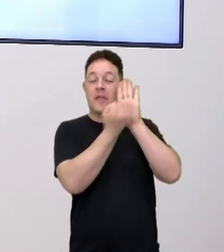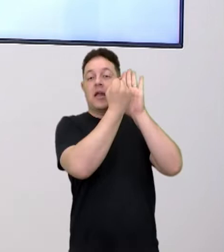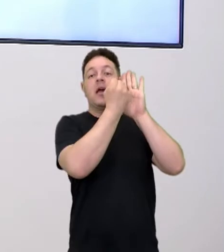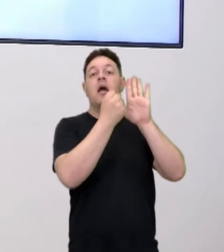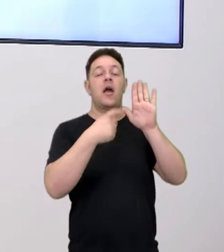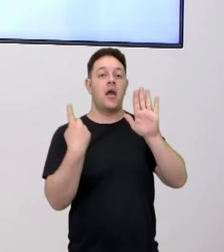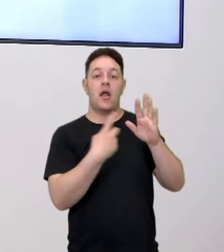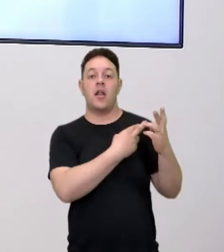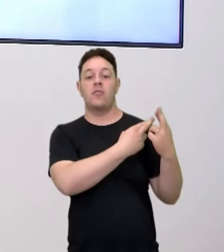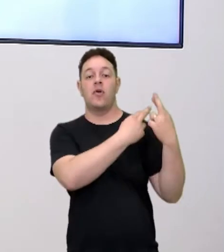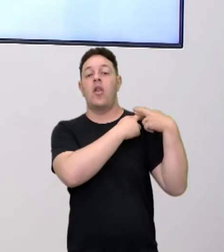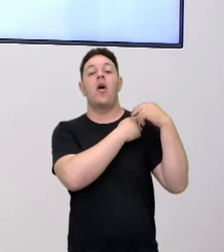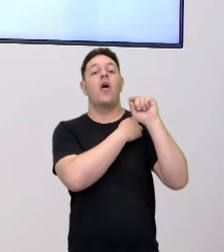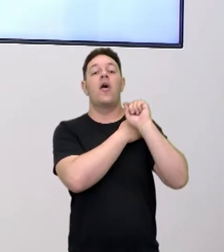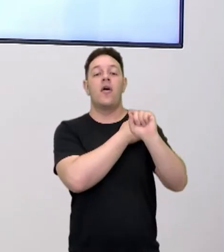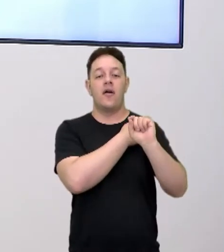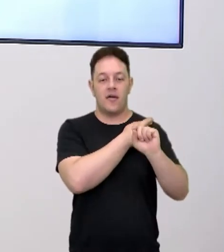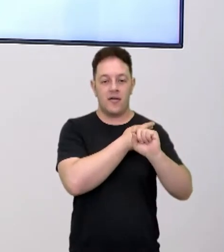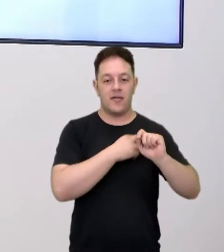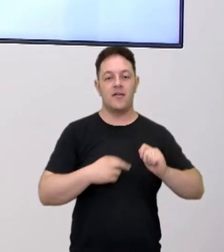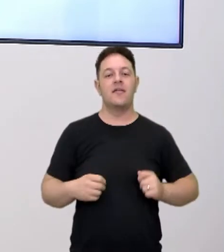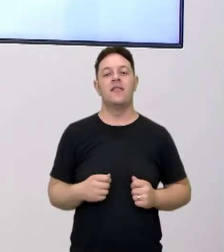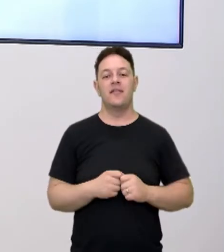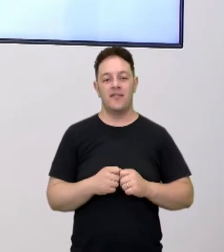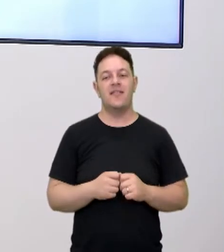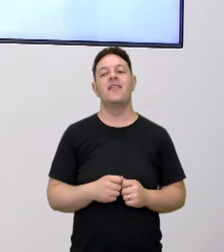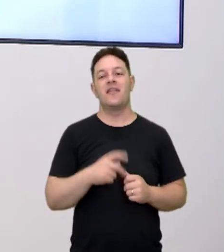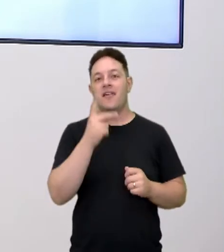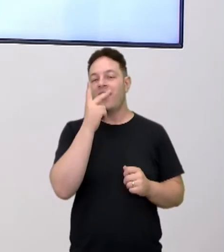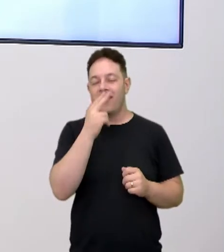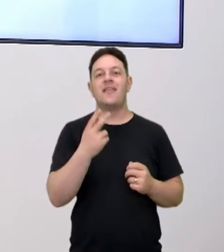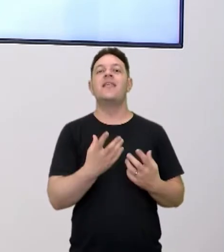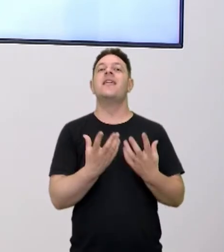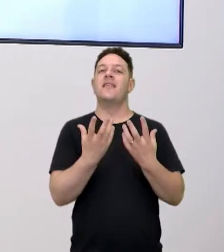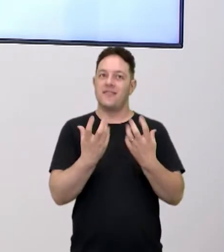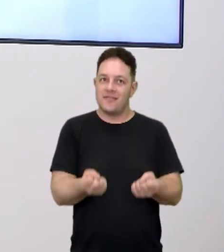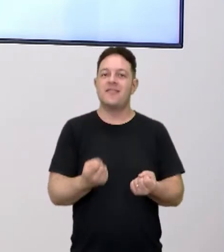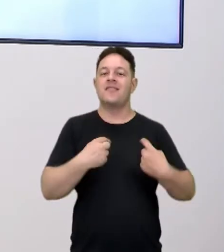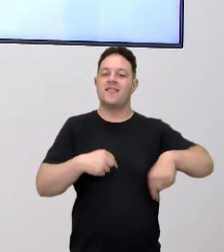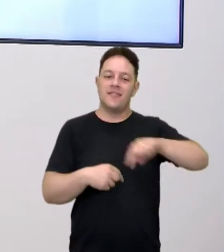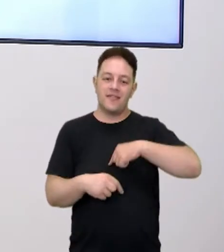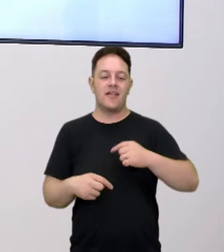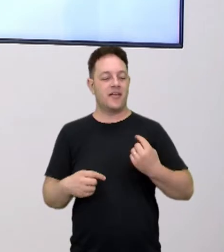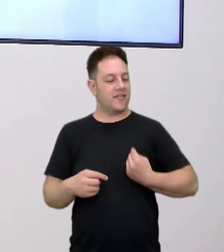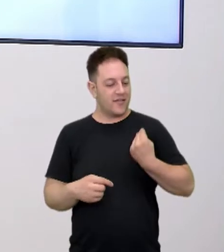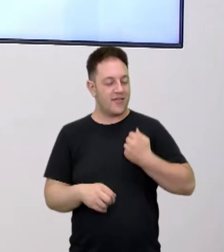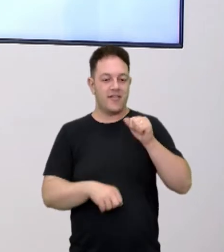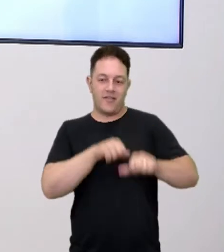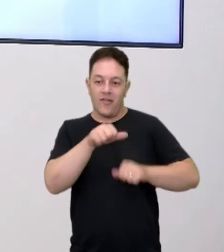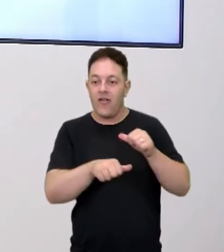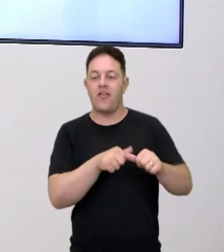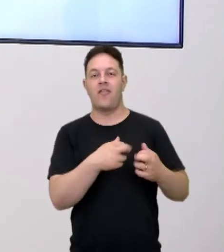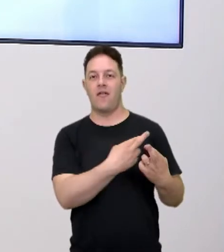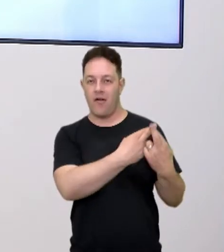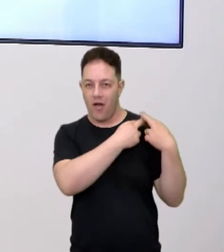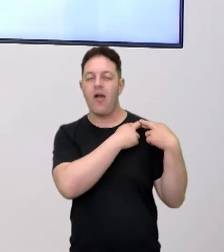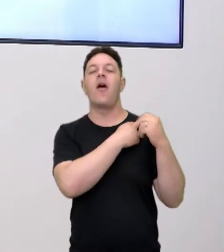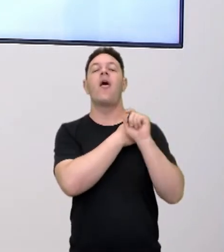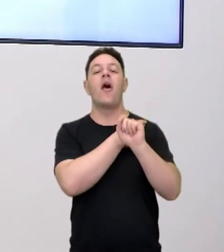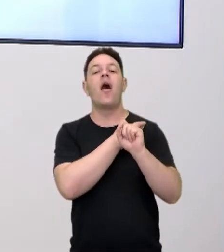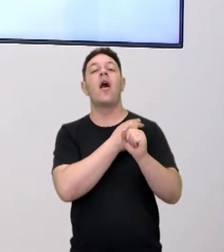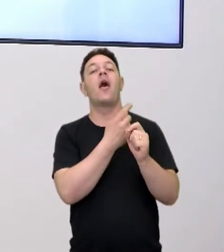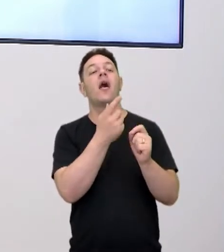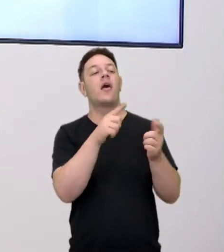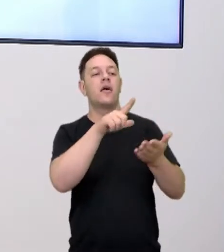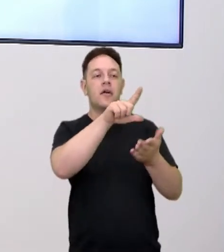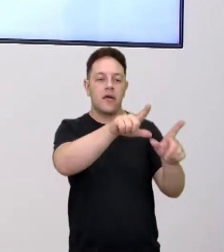responsabilidade, que a gente realmente assume pra gente que a gente tá vivendo uma nova vida de responsabilidade, é quando as contas começam